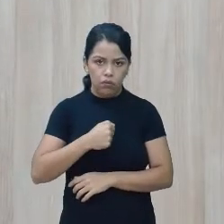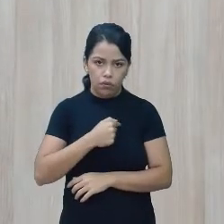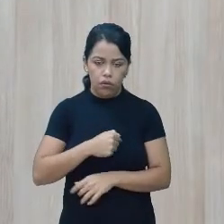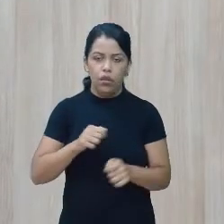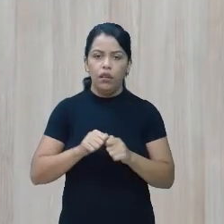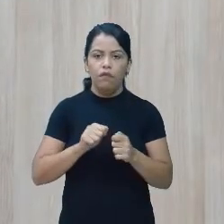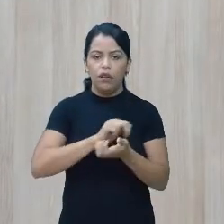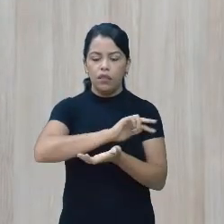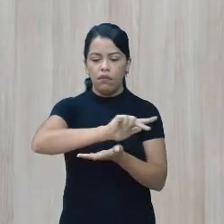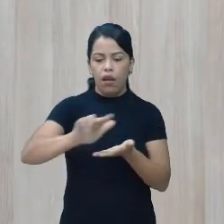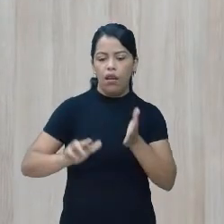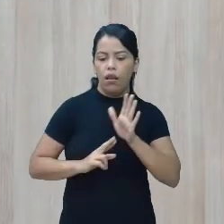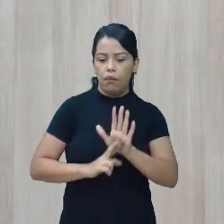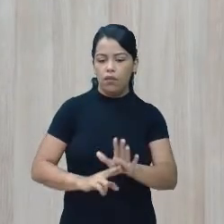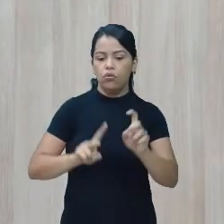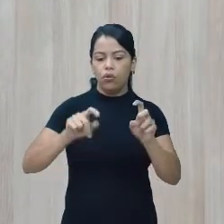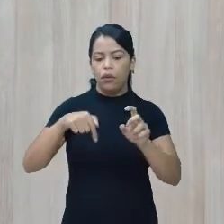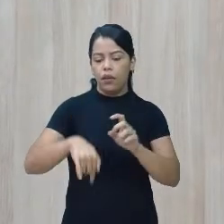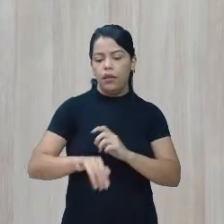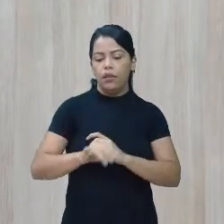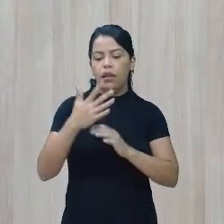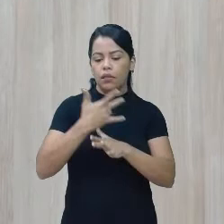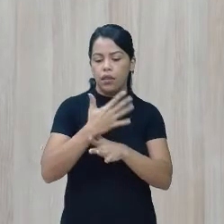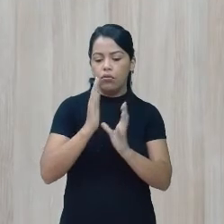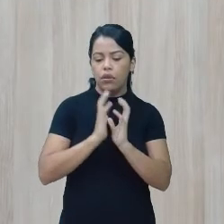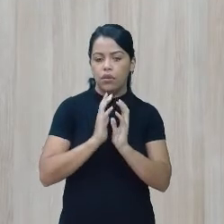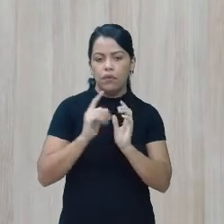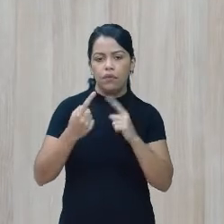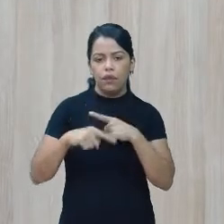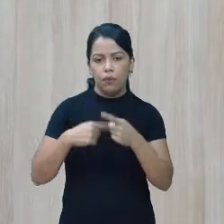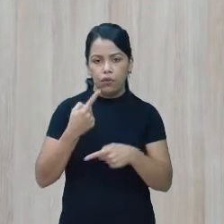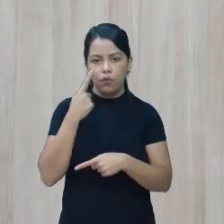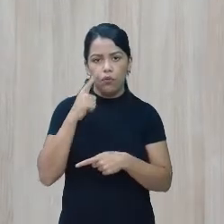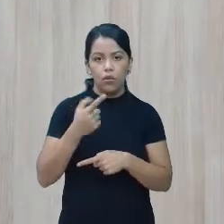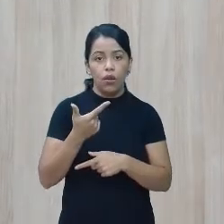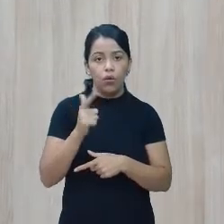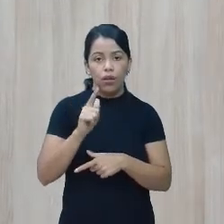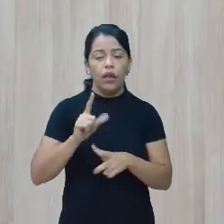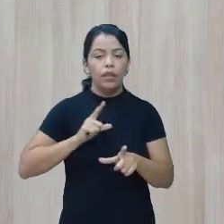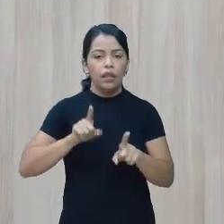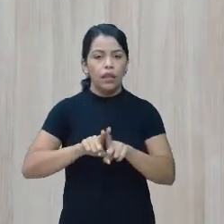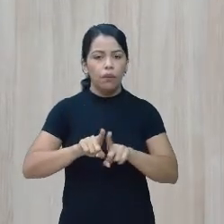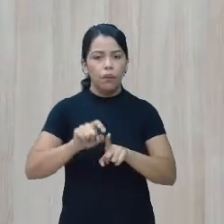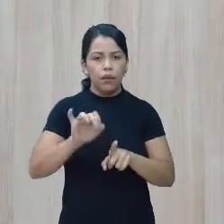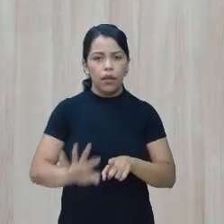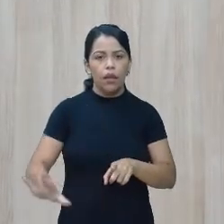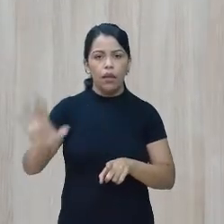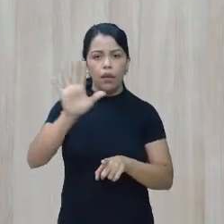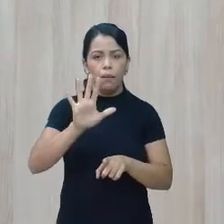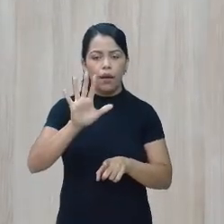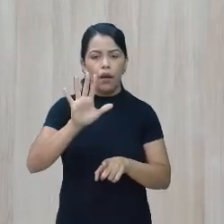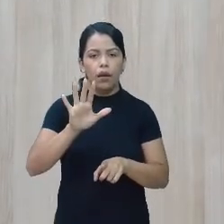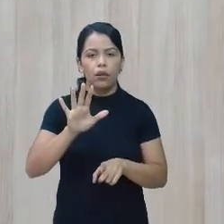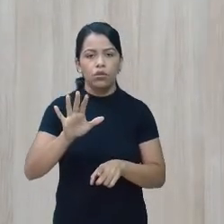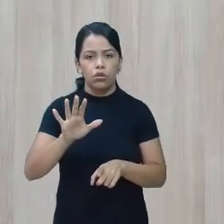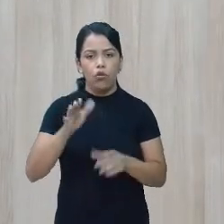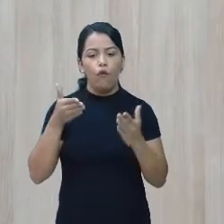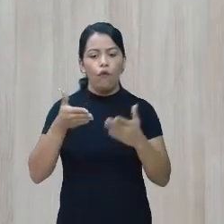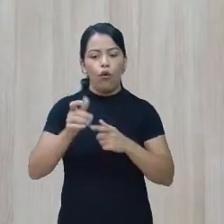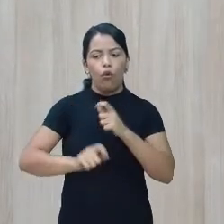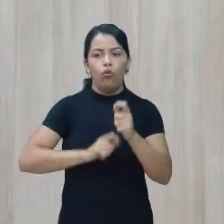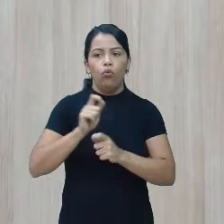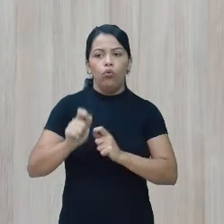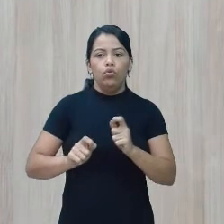sobre a cidade do Recife. Vou mostrar outras daqui a pouco, tá? E aí a gente tem também nessa imagem demarcando a circulação de